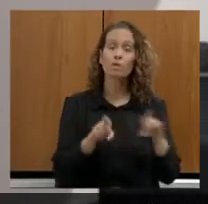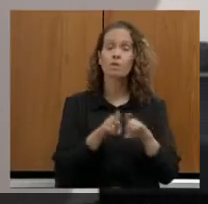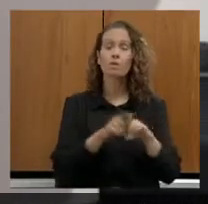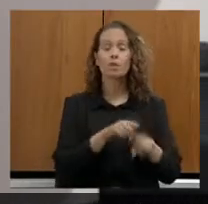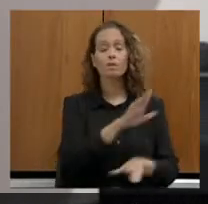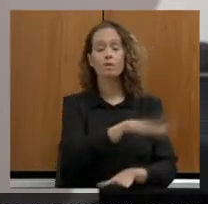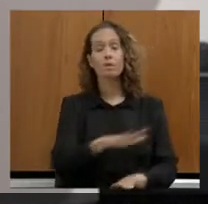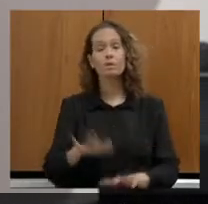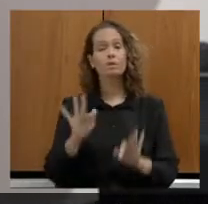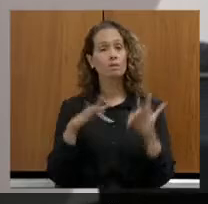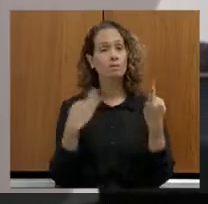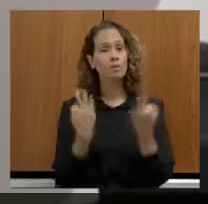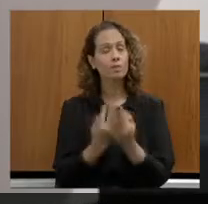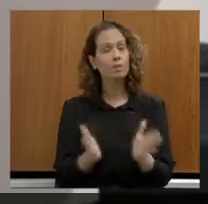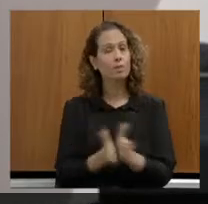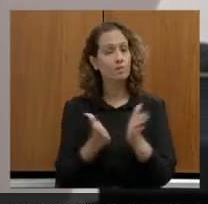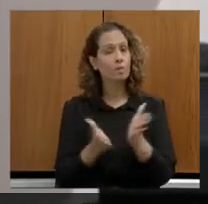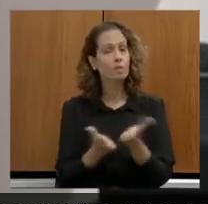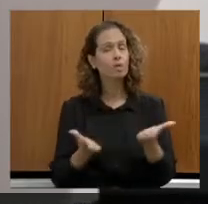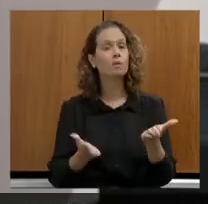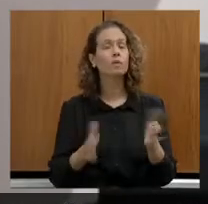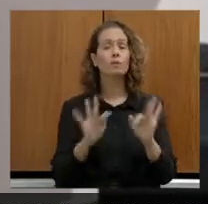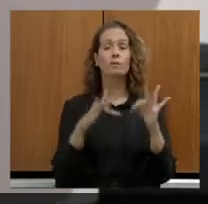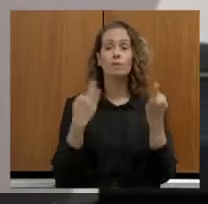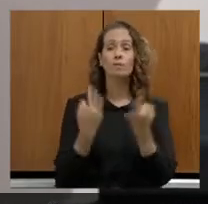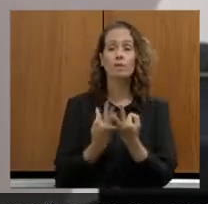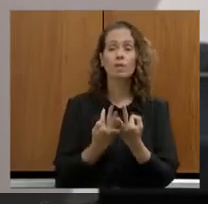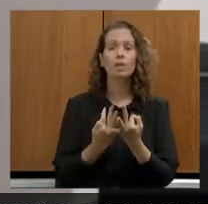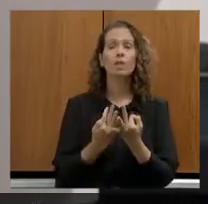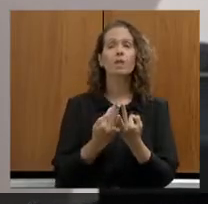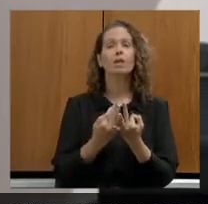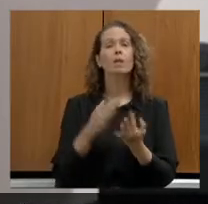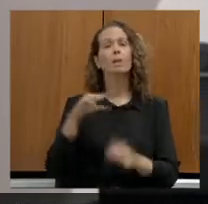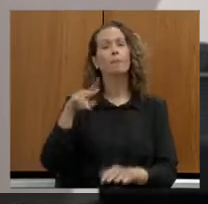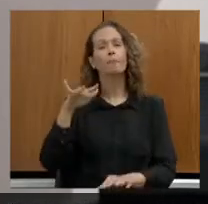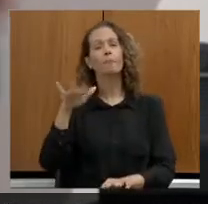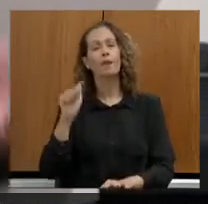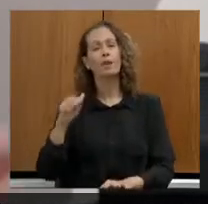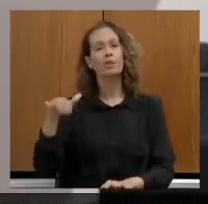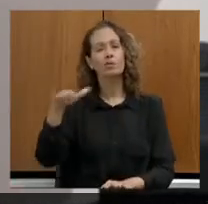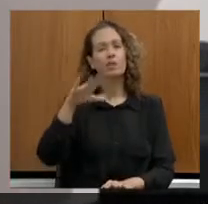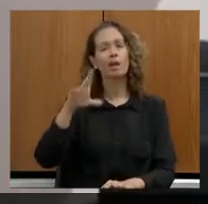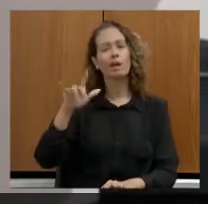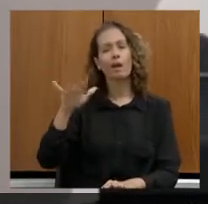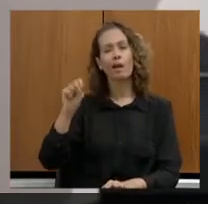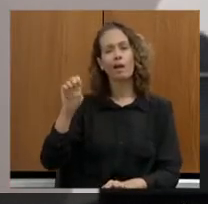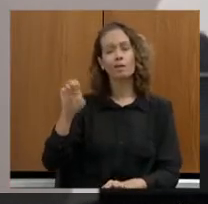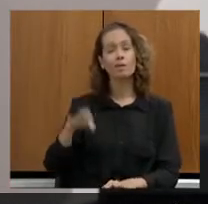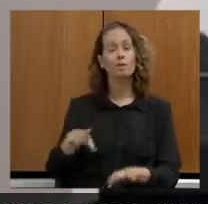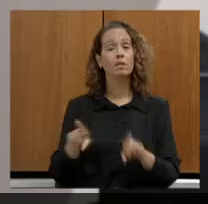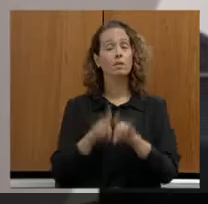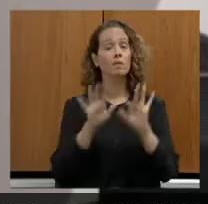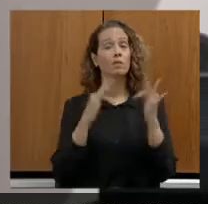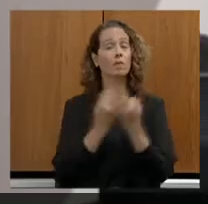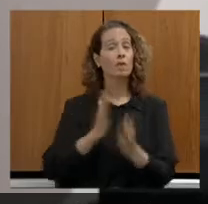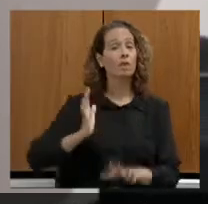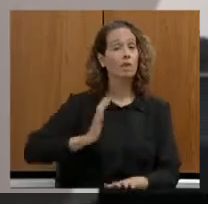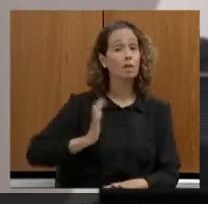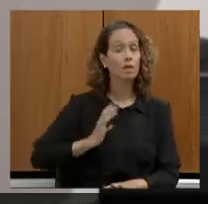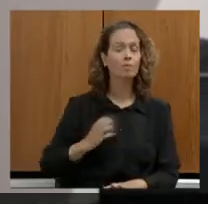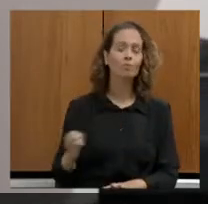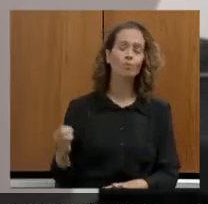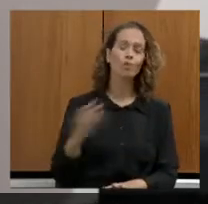famílias pobres de família de classe média de famílias ricas começou apontar um novo caminho do Brasil E